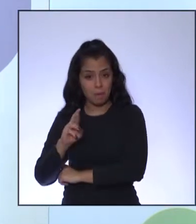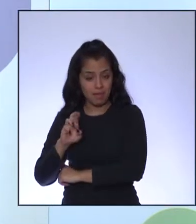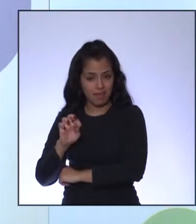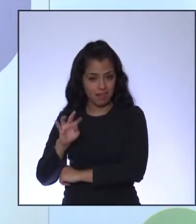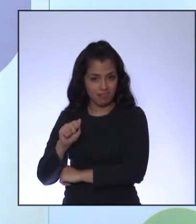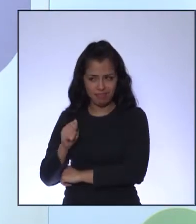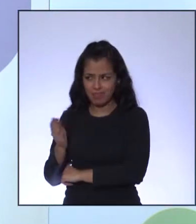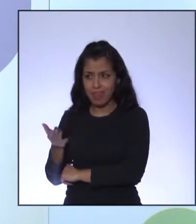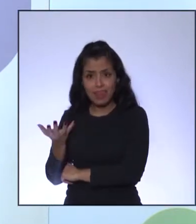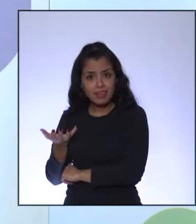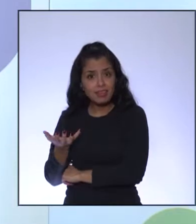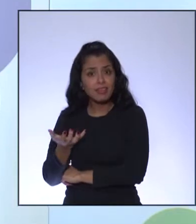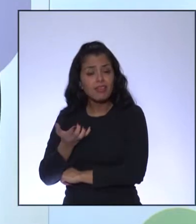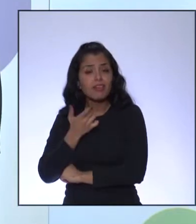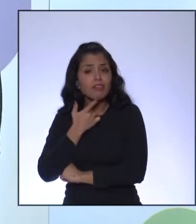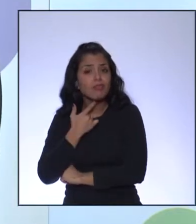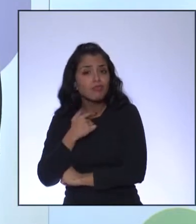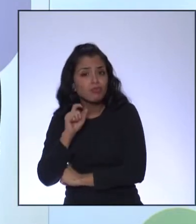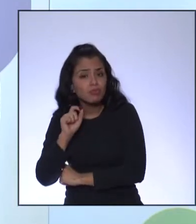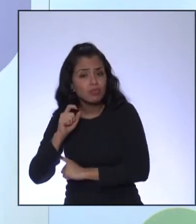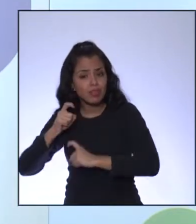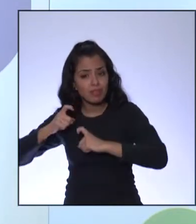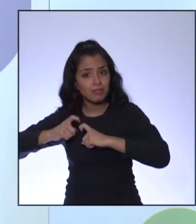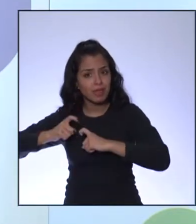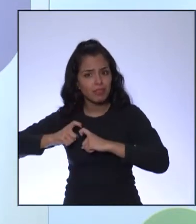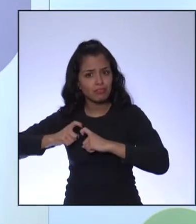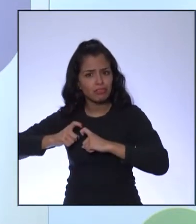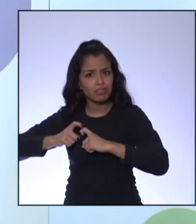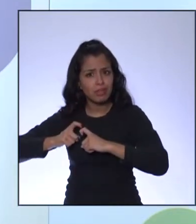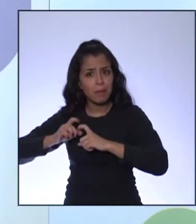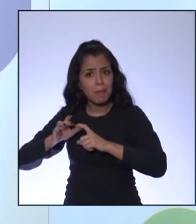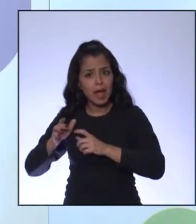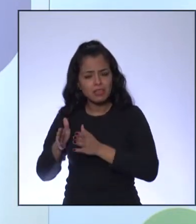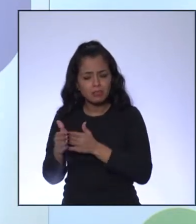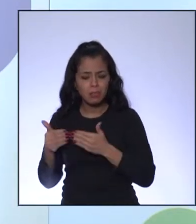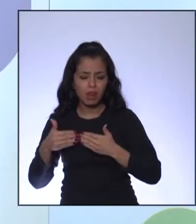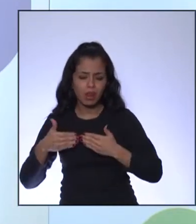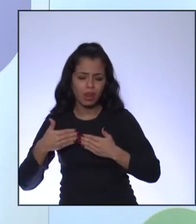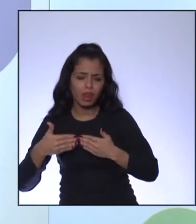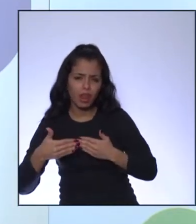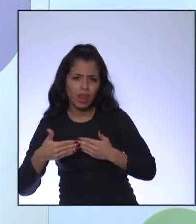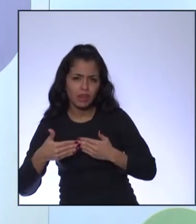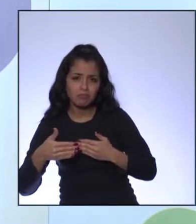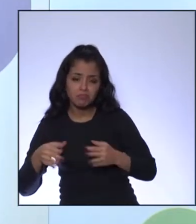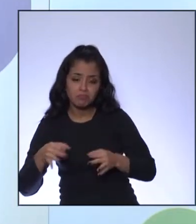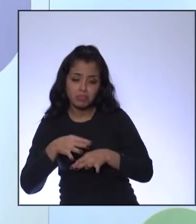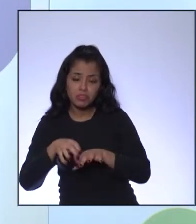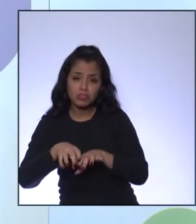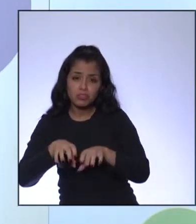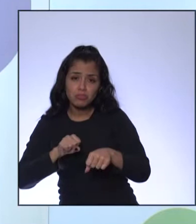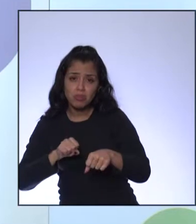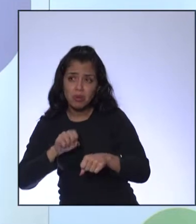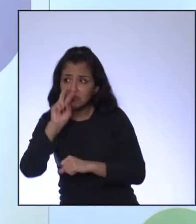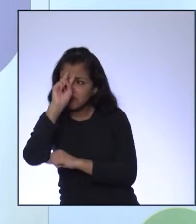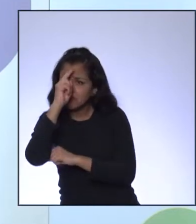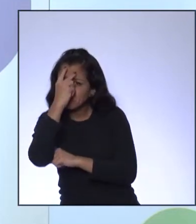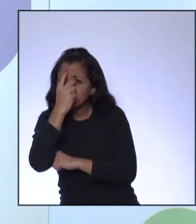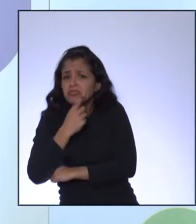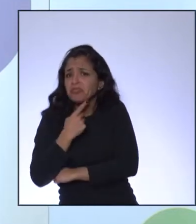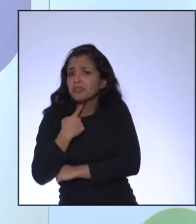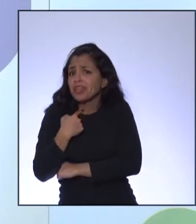Quando chega no final do ensino médio, ela percebe que, na verdade, a afinidade dela maior é com a história e ser